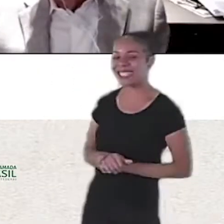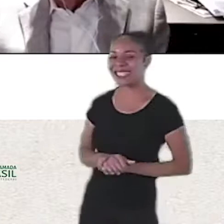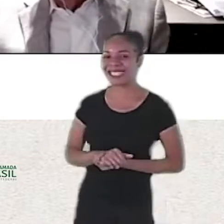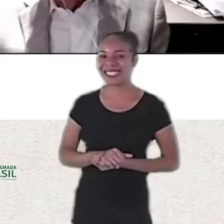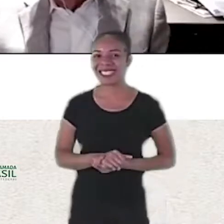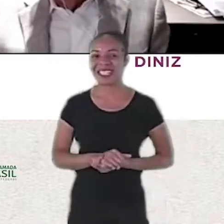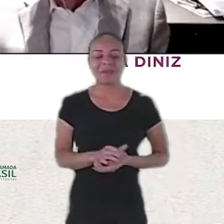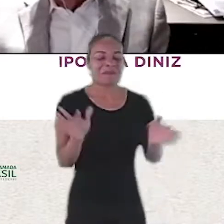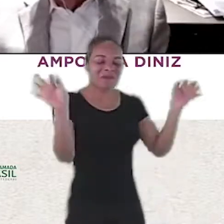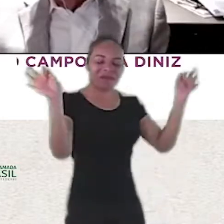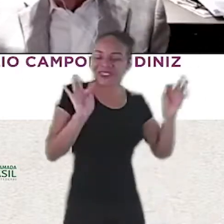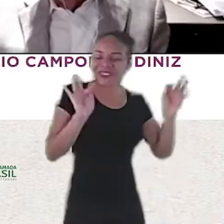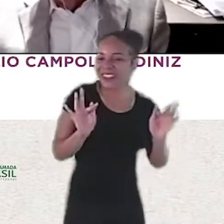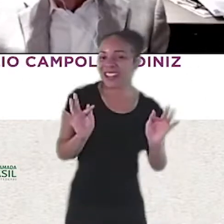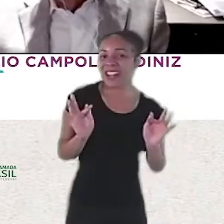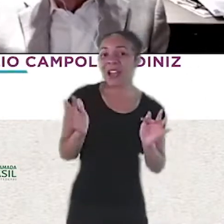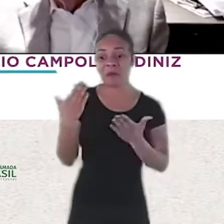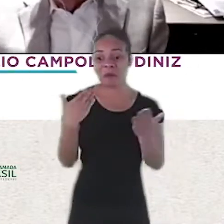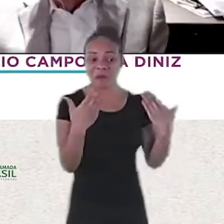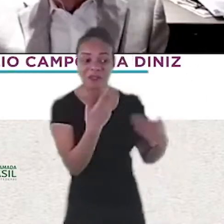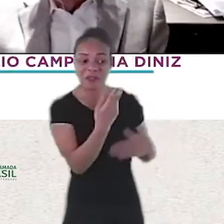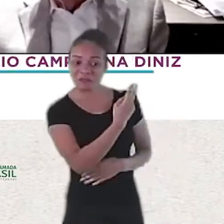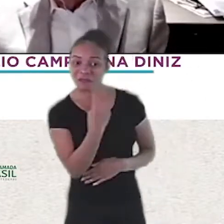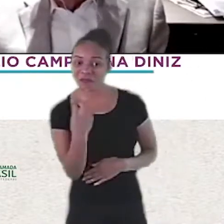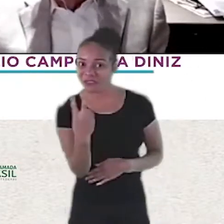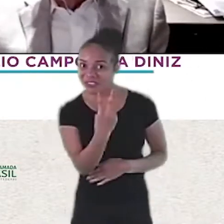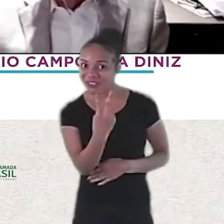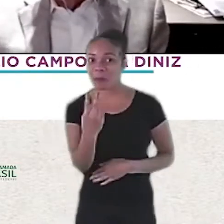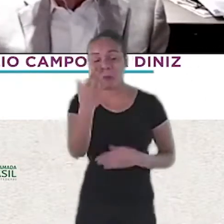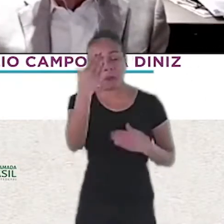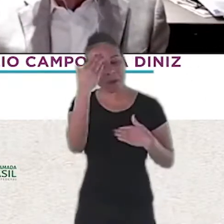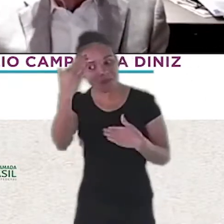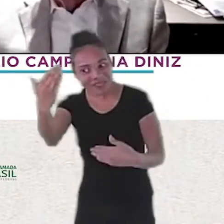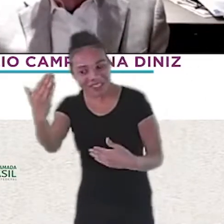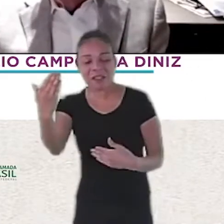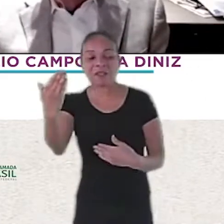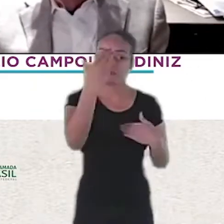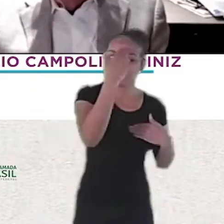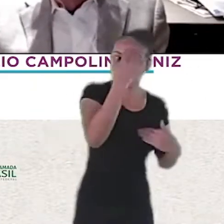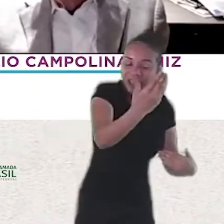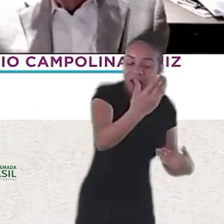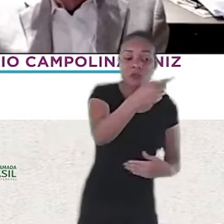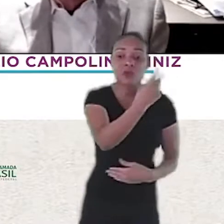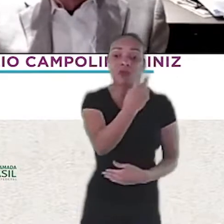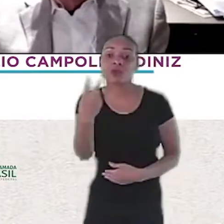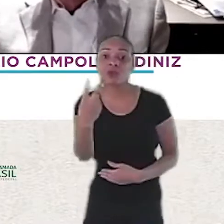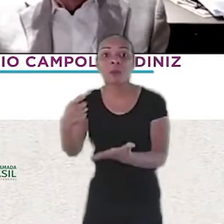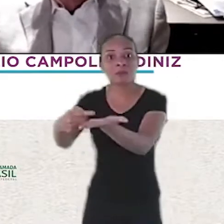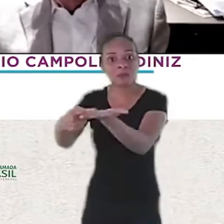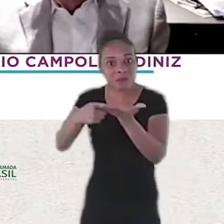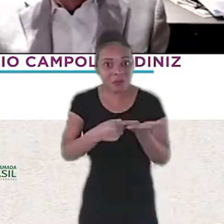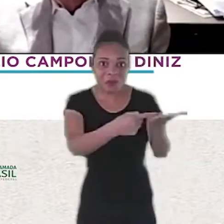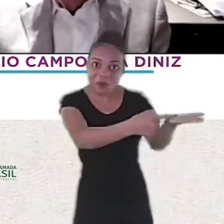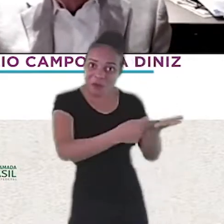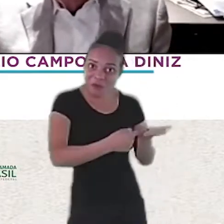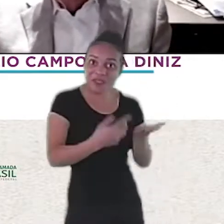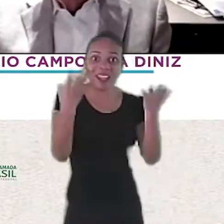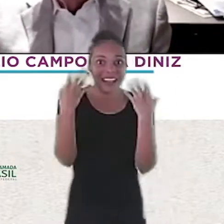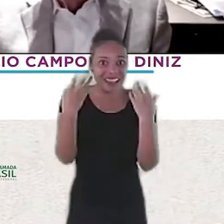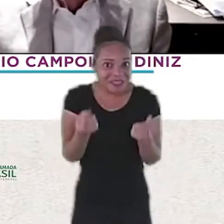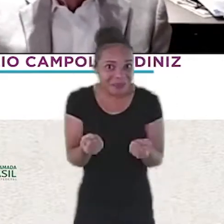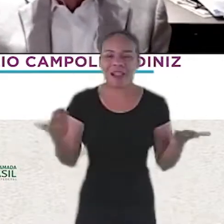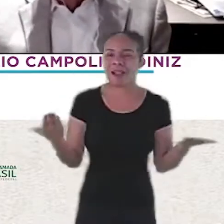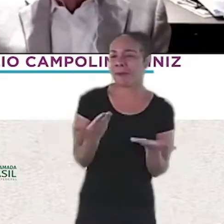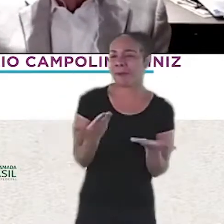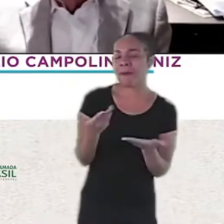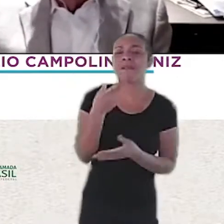vocês. Obrigado por terem aceito o meu convite. Vamos, então, dizer para as pessoas o